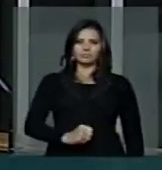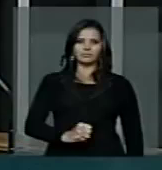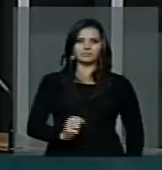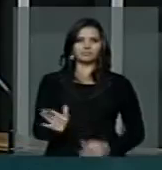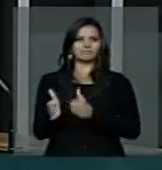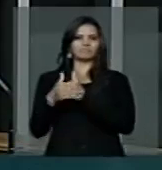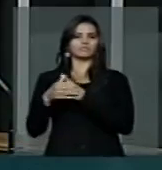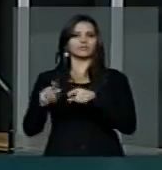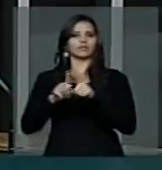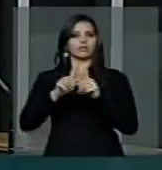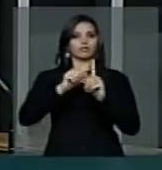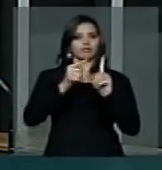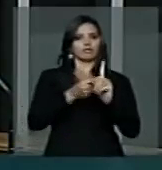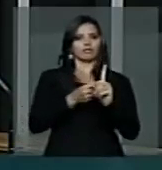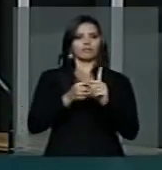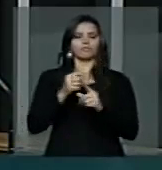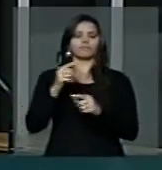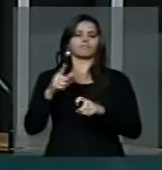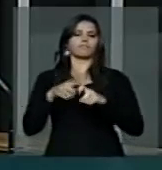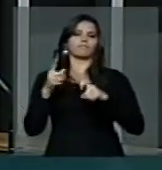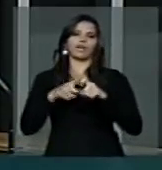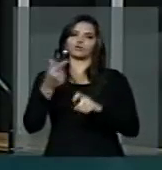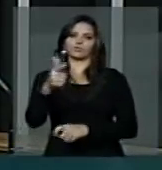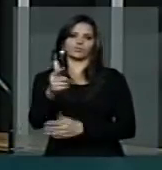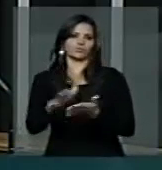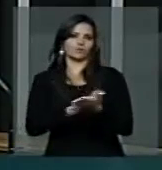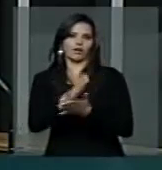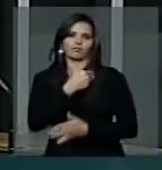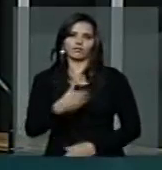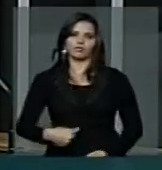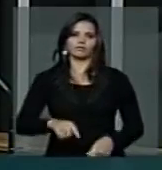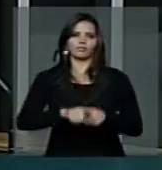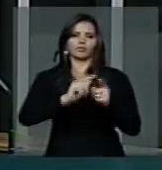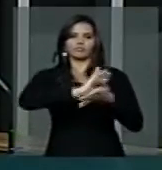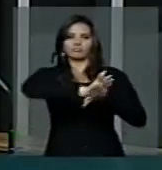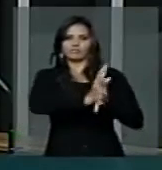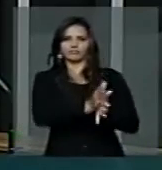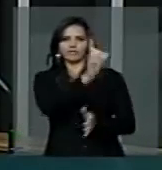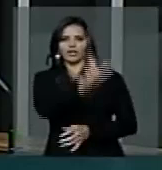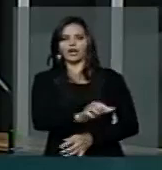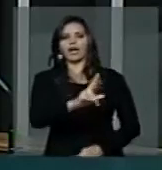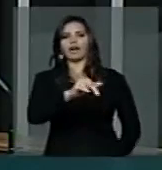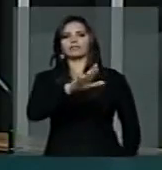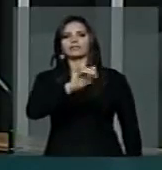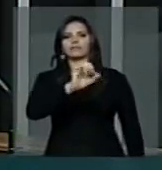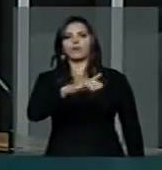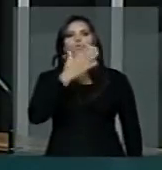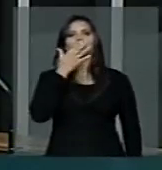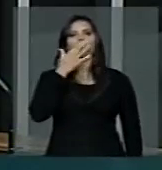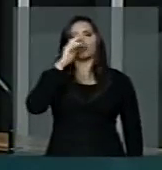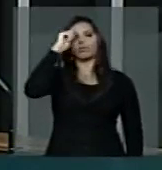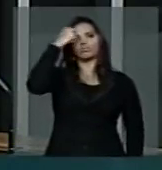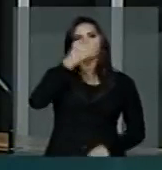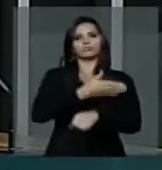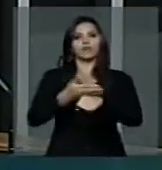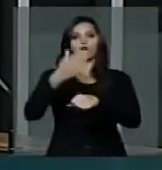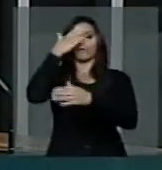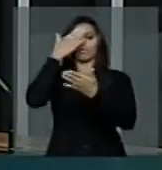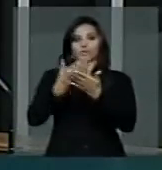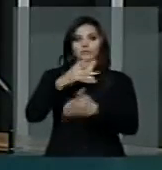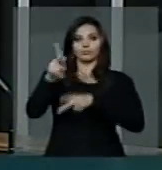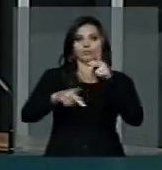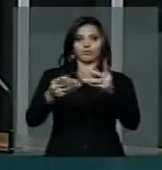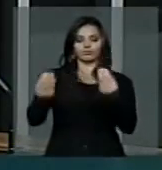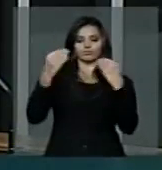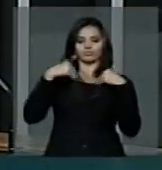por gestações sem acompanhamento médico público, discriminação racial. A confiança do povo brasileiro foi depositada em nós,